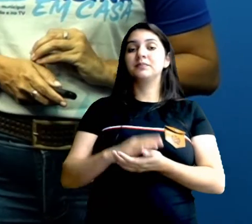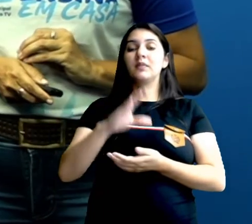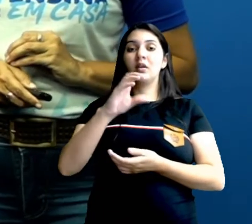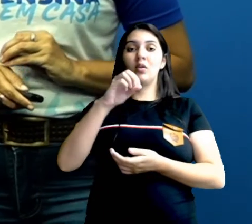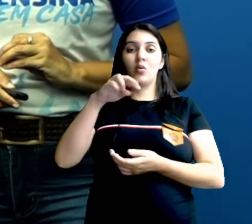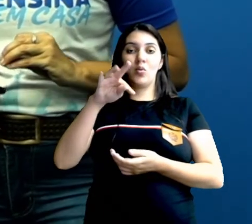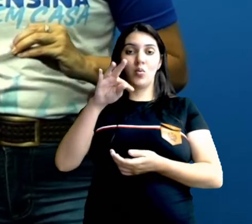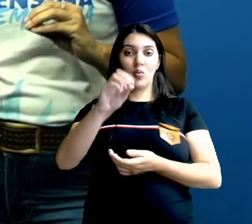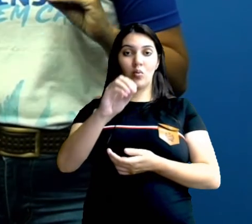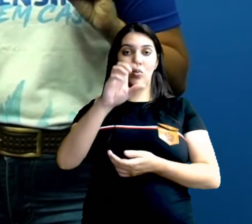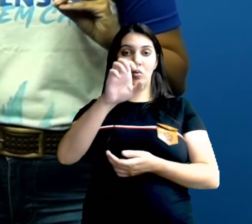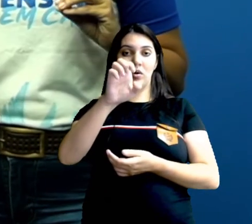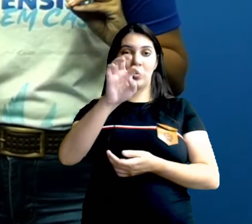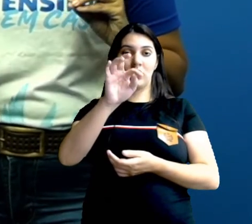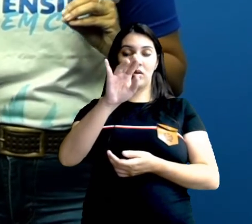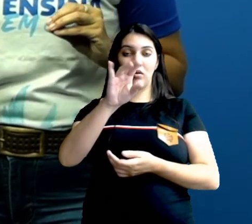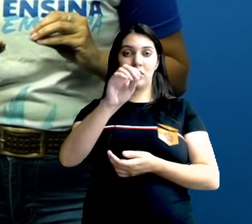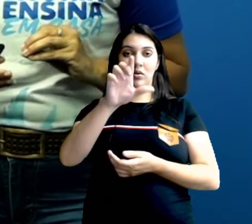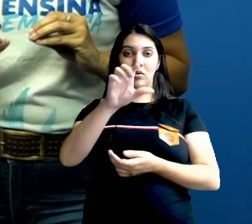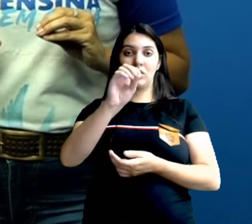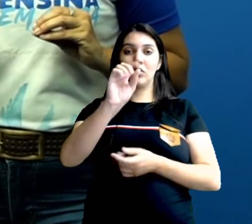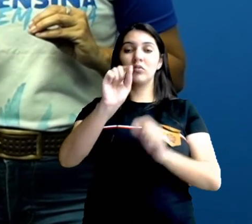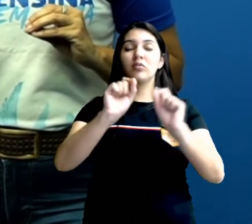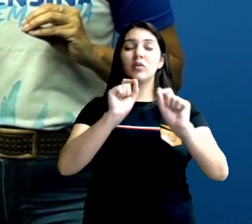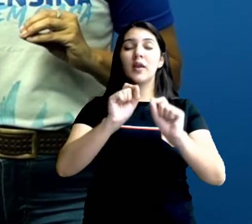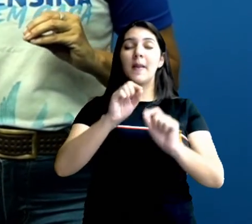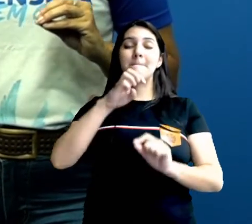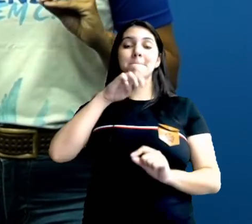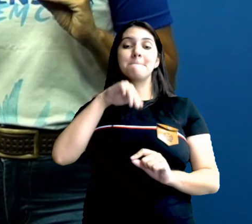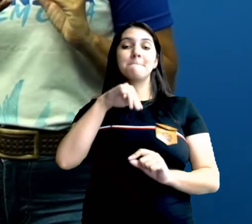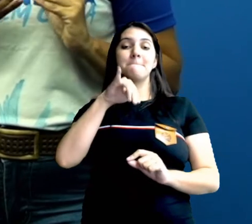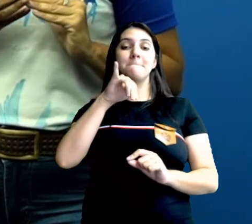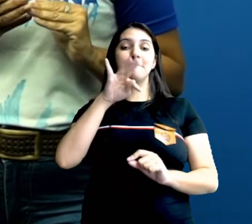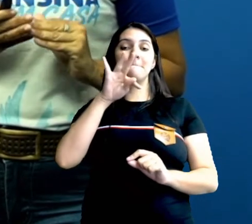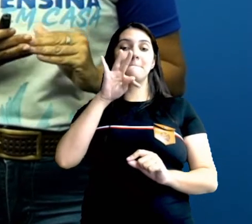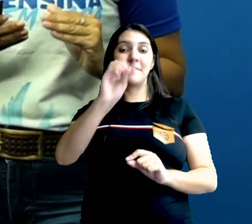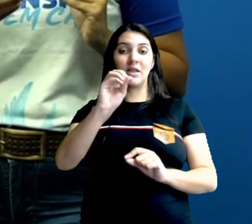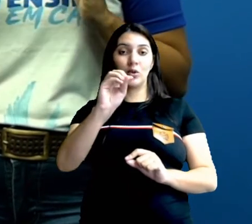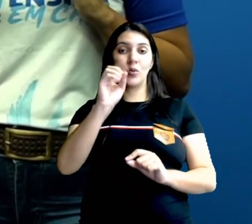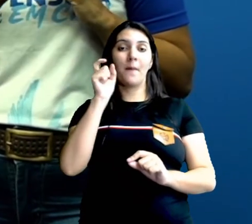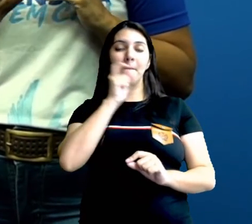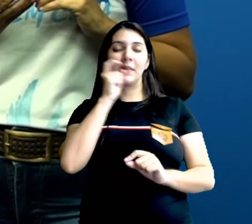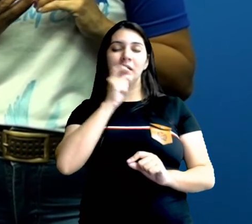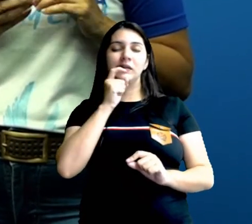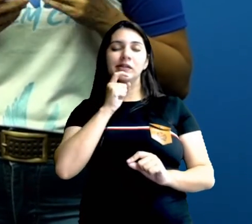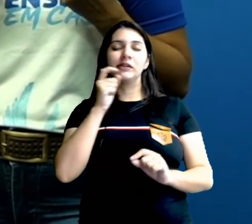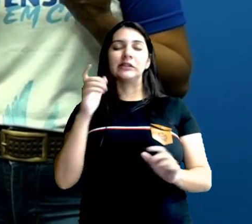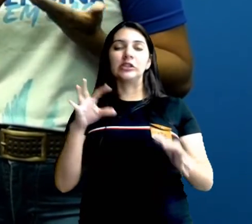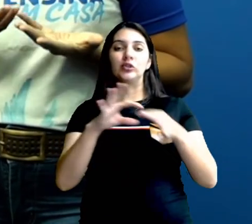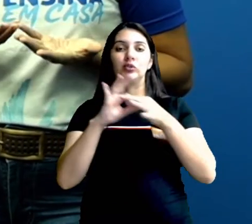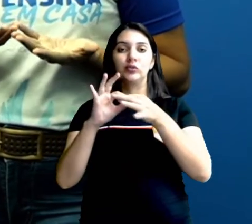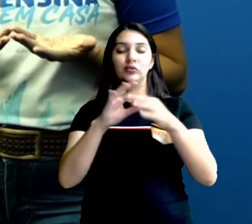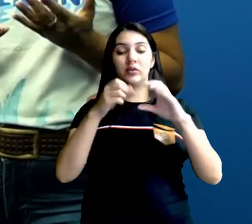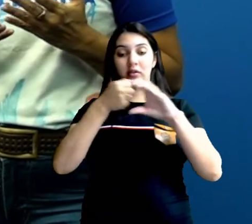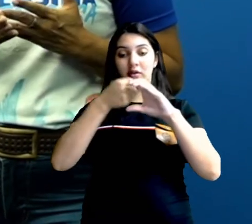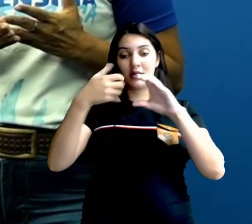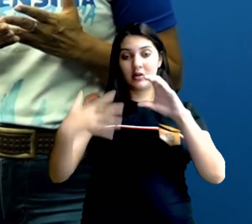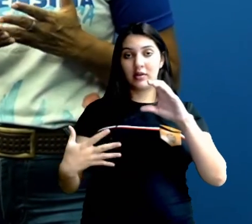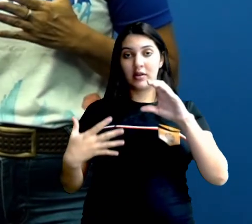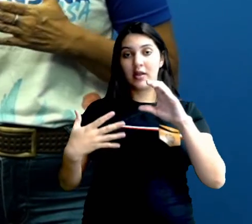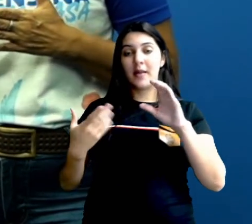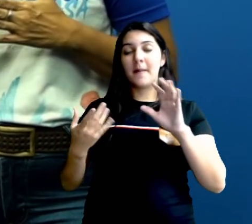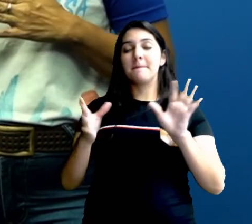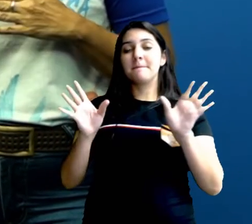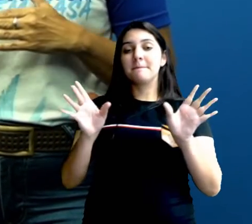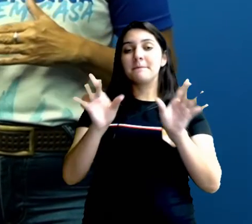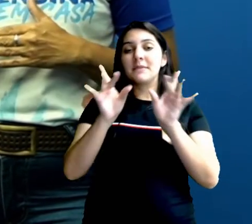conto etiológico é uma espécie de mito, tá? Que se prende às características particulares dos